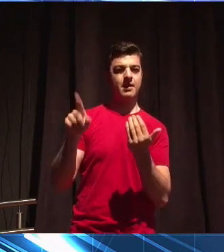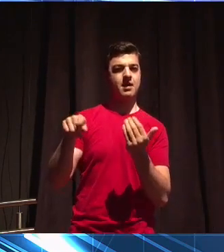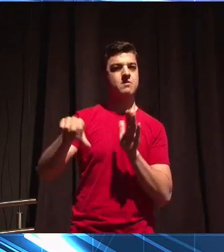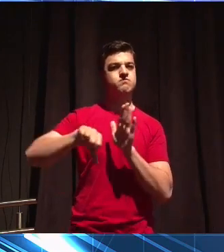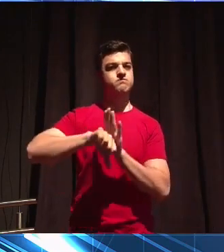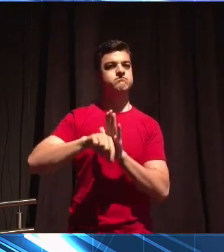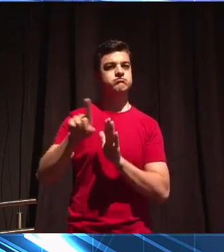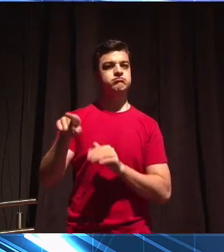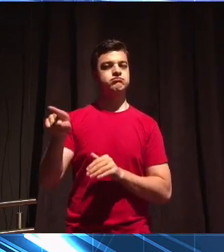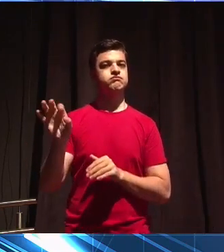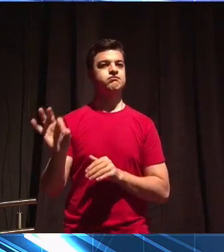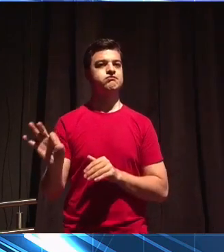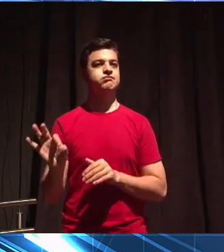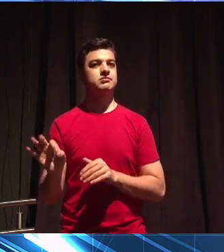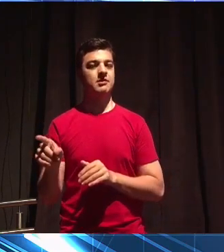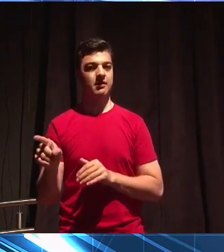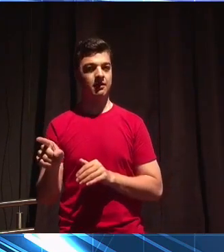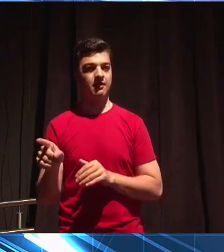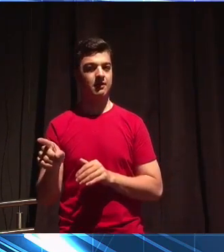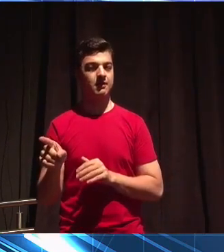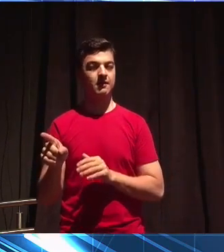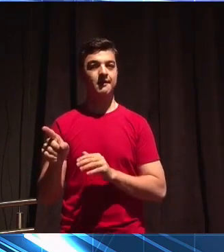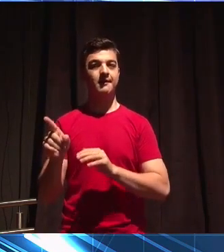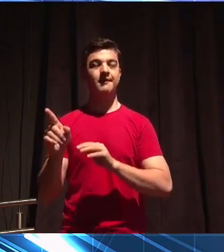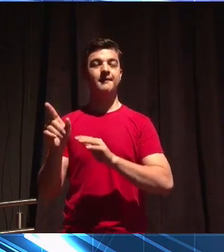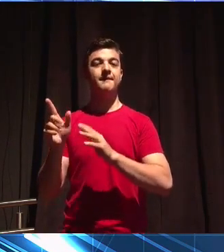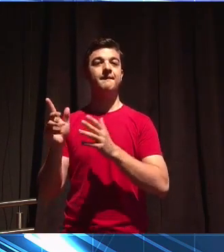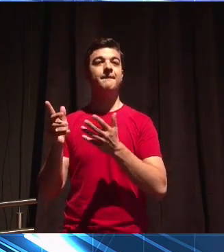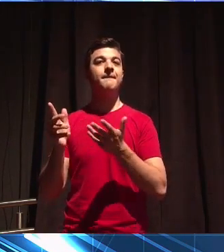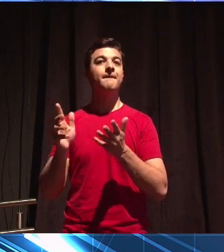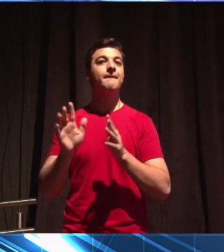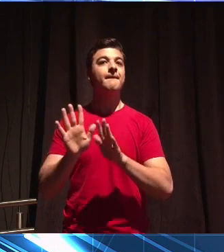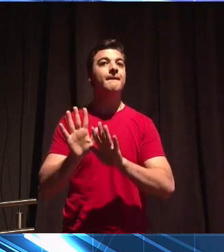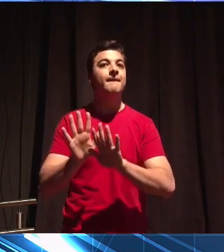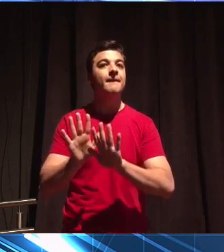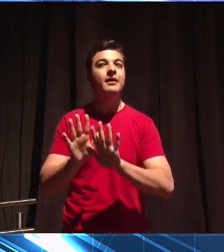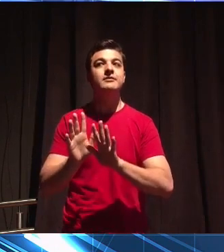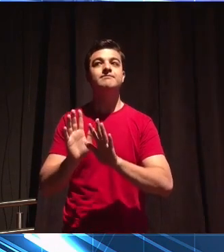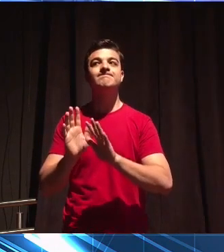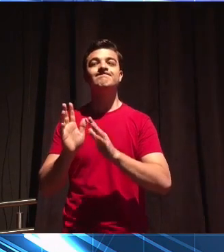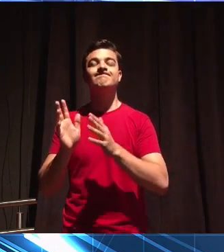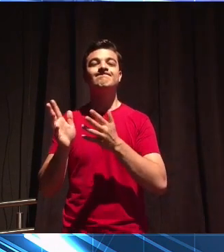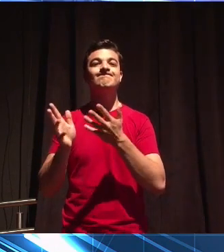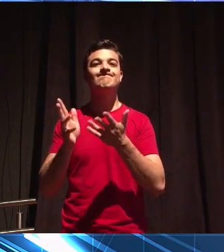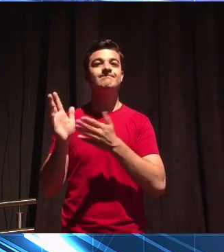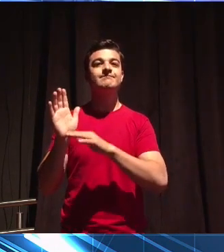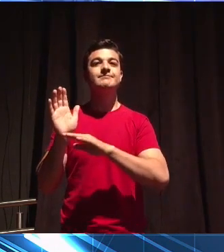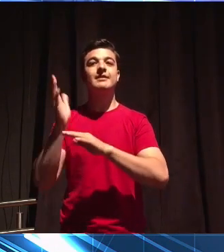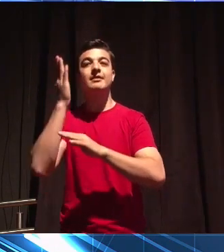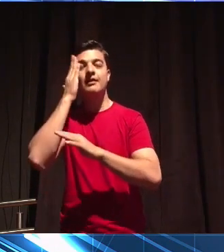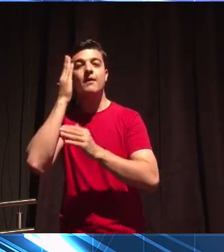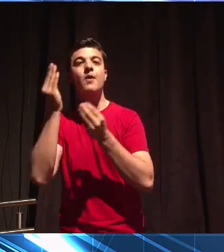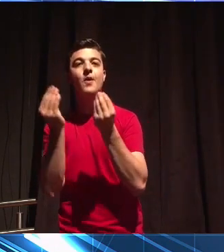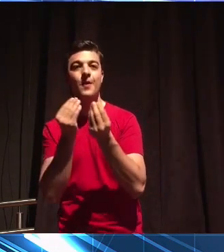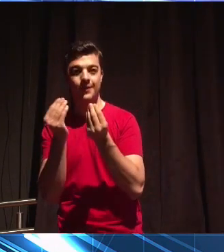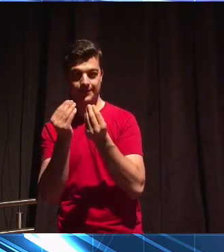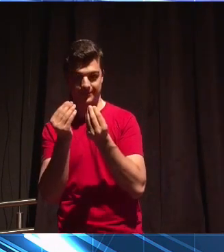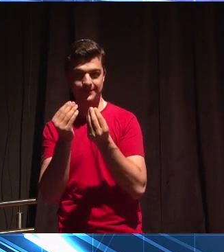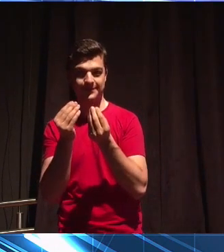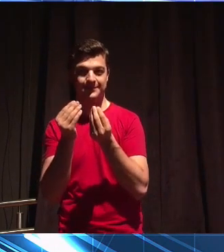pensa na questão: será que eu não estou, às vezes, mexendo com a questão de defesa e contraditório? Como é que eu lido com tudo isso?